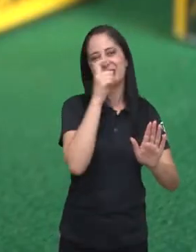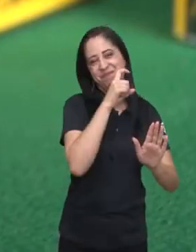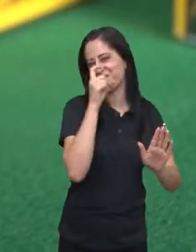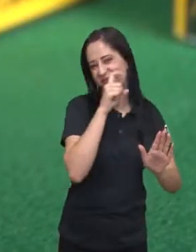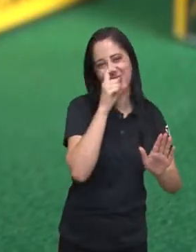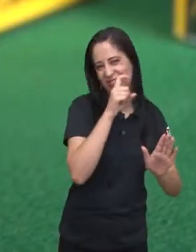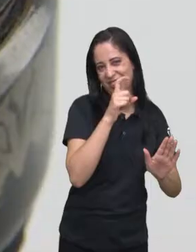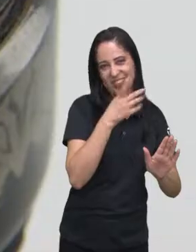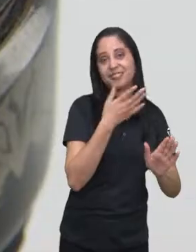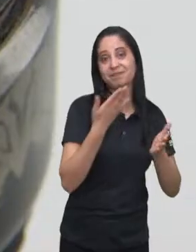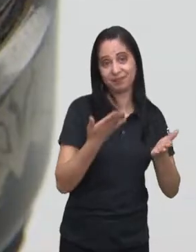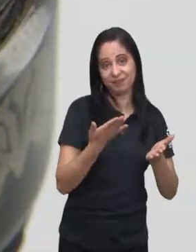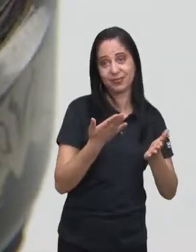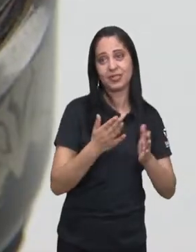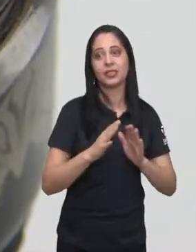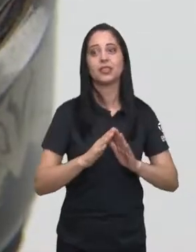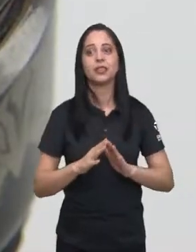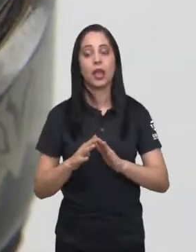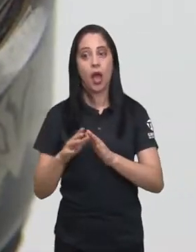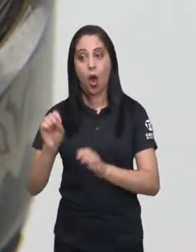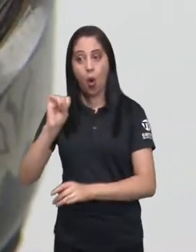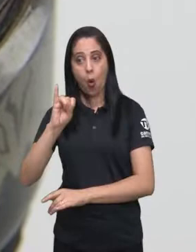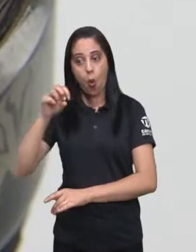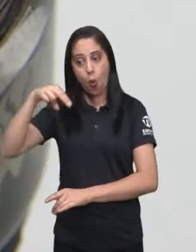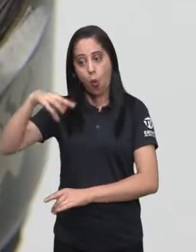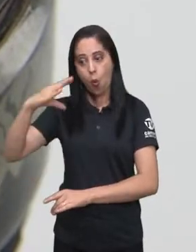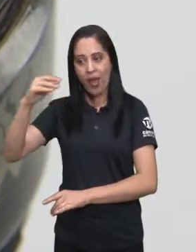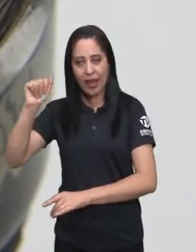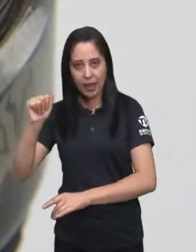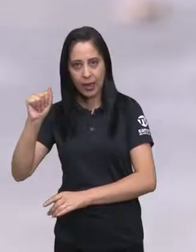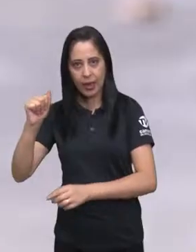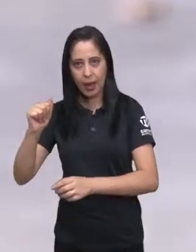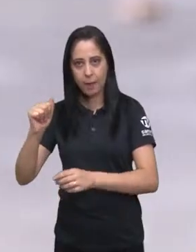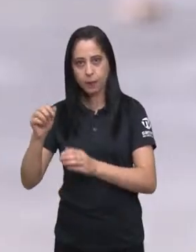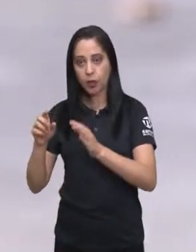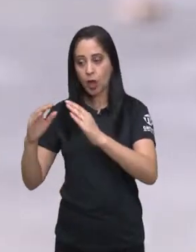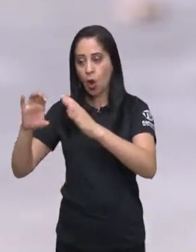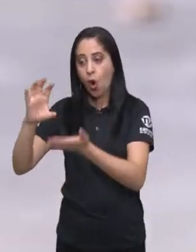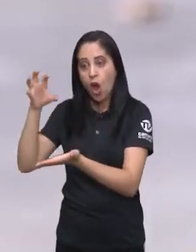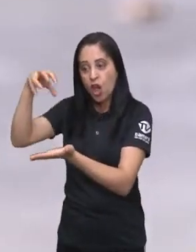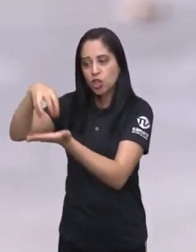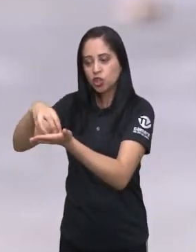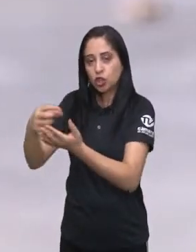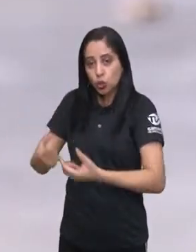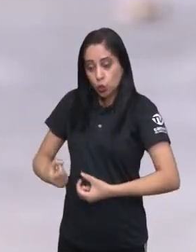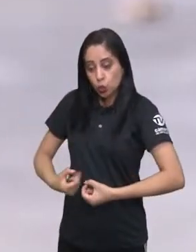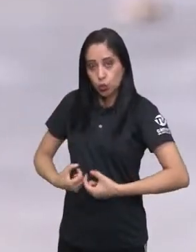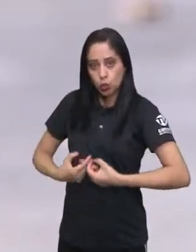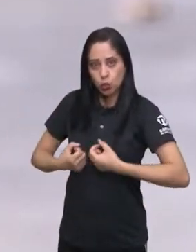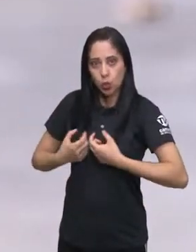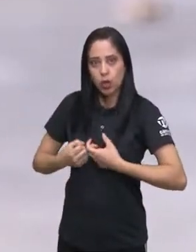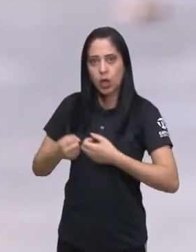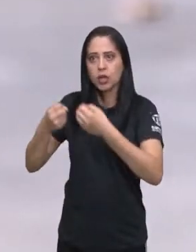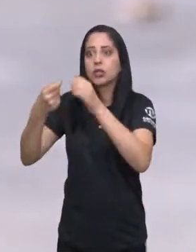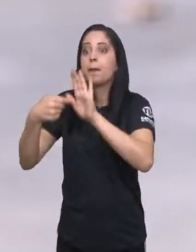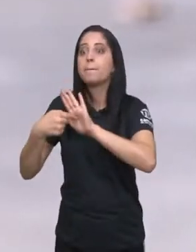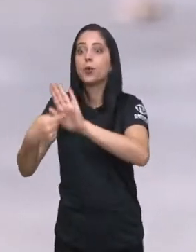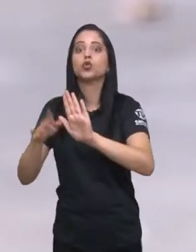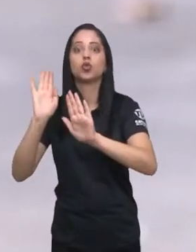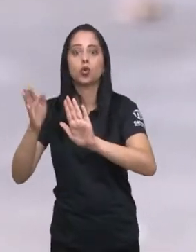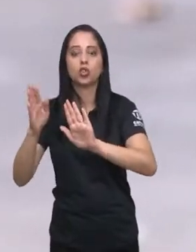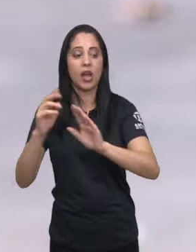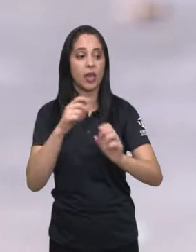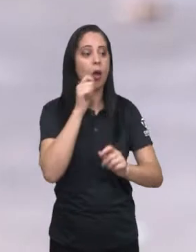não é verdade um estudo feito pelo Inca Instituto Nacional do Câncer mostrou que o cigarro eletrônico pode aumentar em mais de